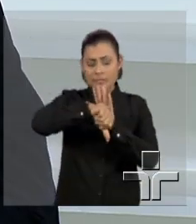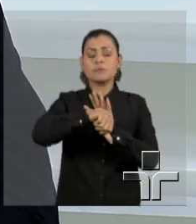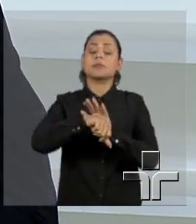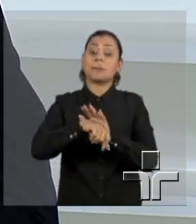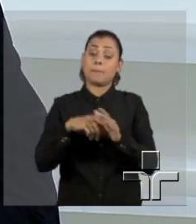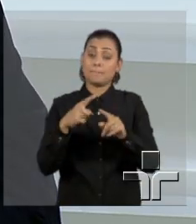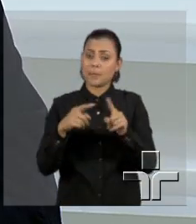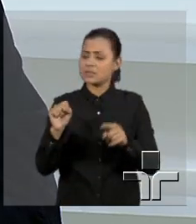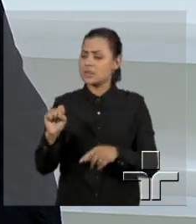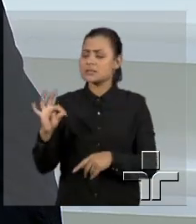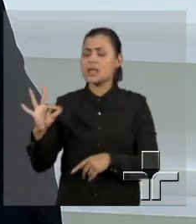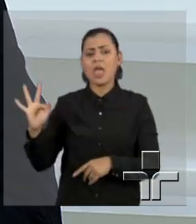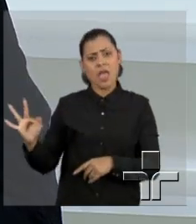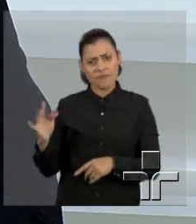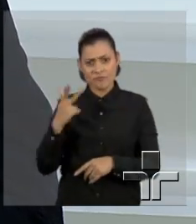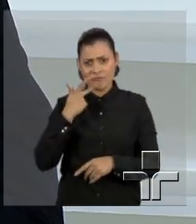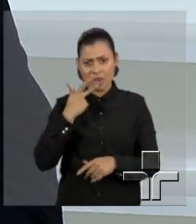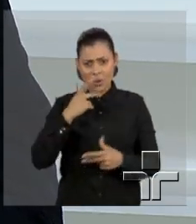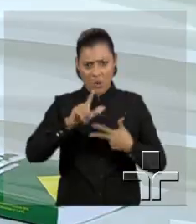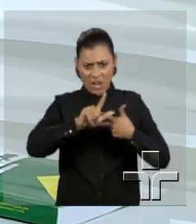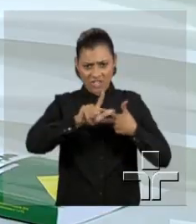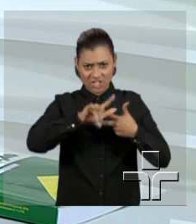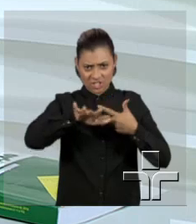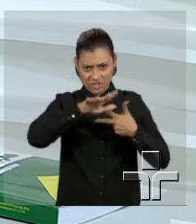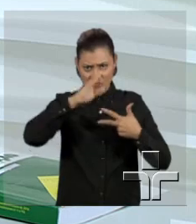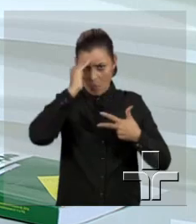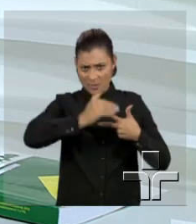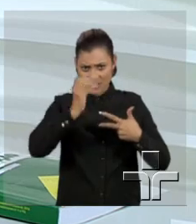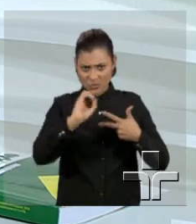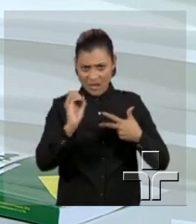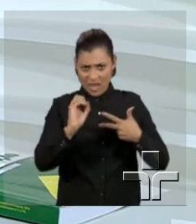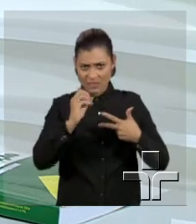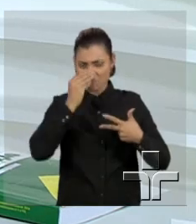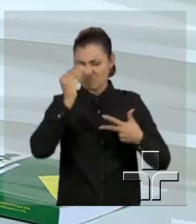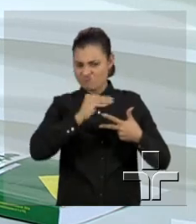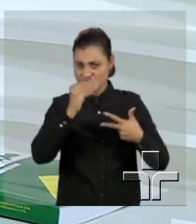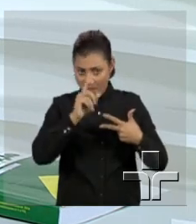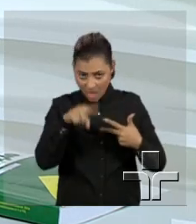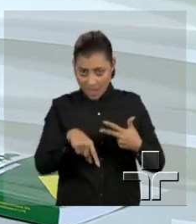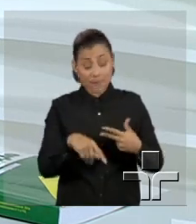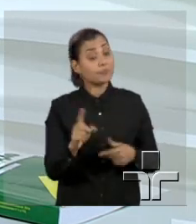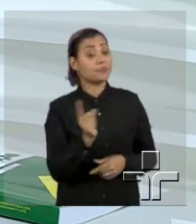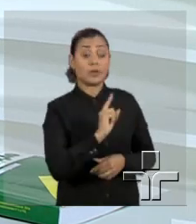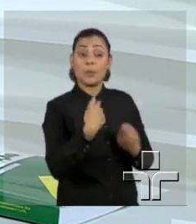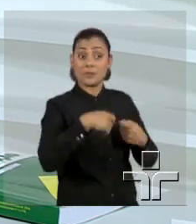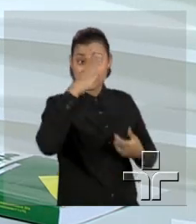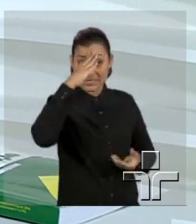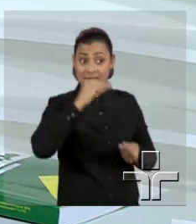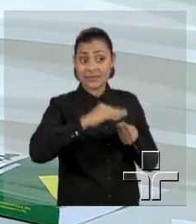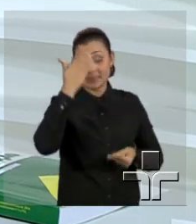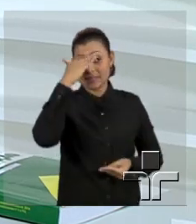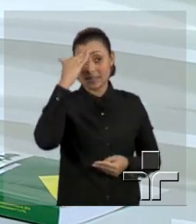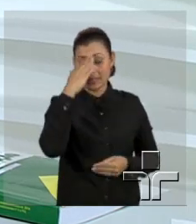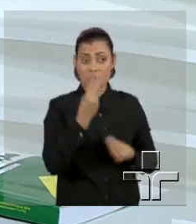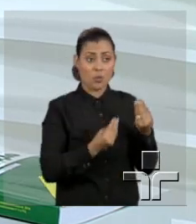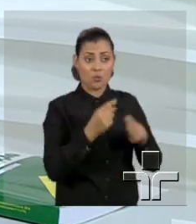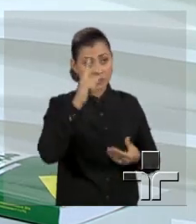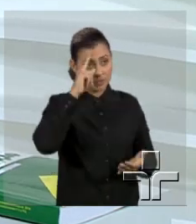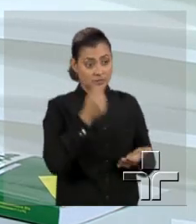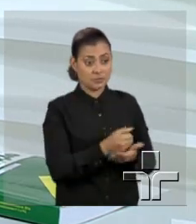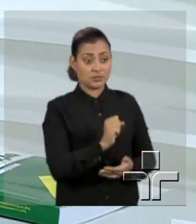Supremo usurpou a competência do Legislativo? Não, é preciso entender a decisão do Supremo.